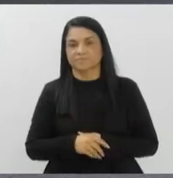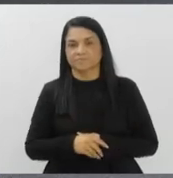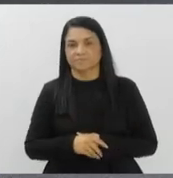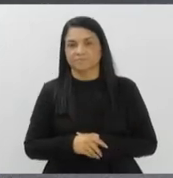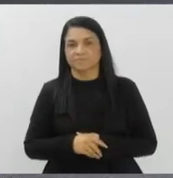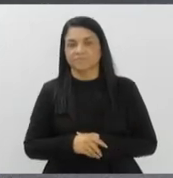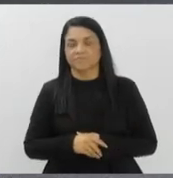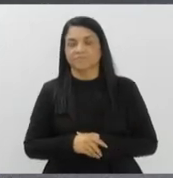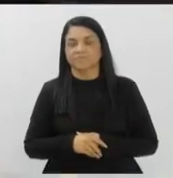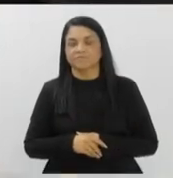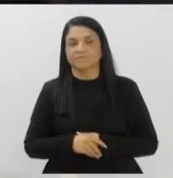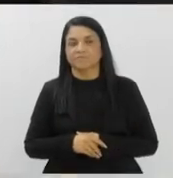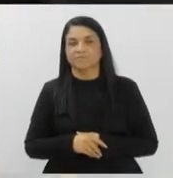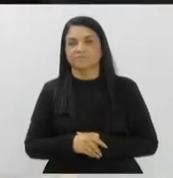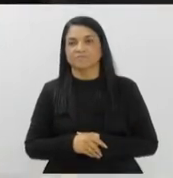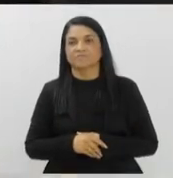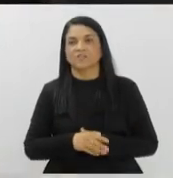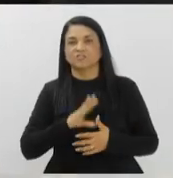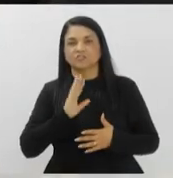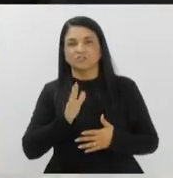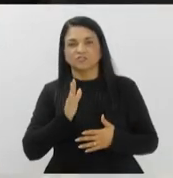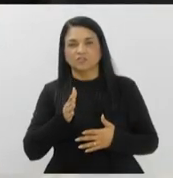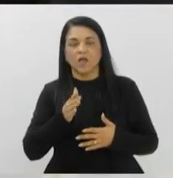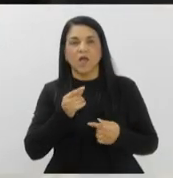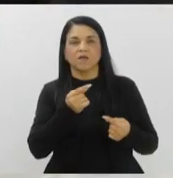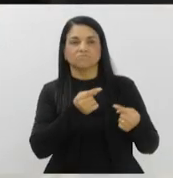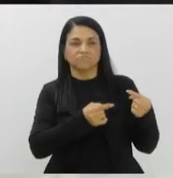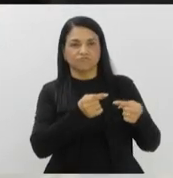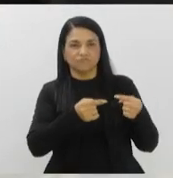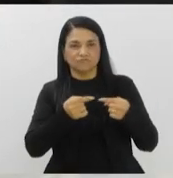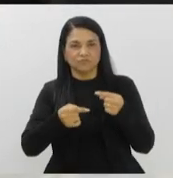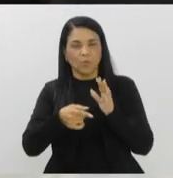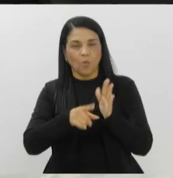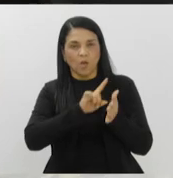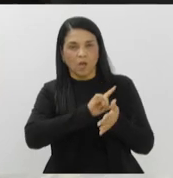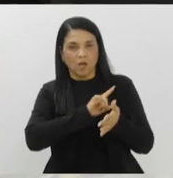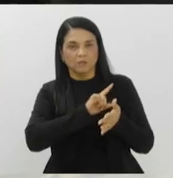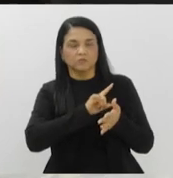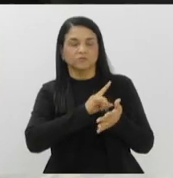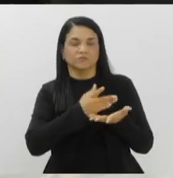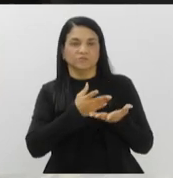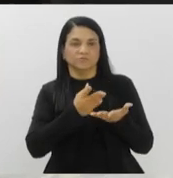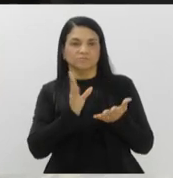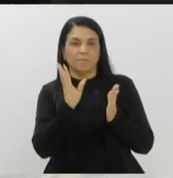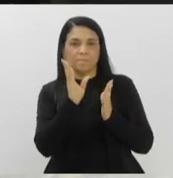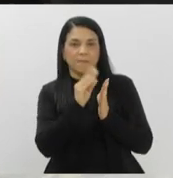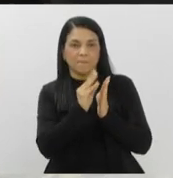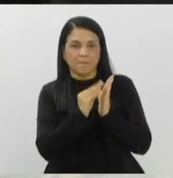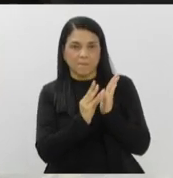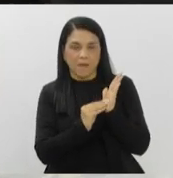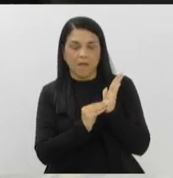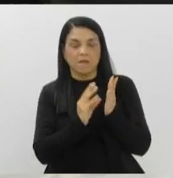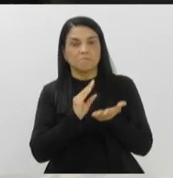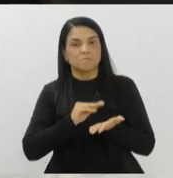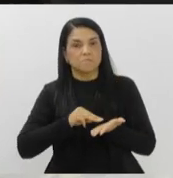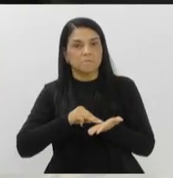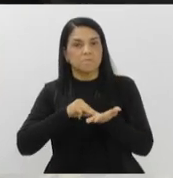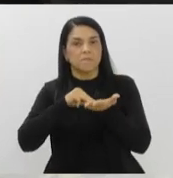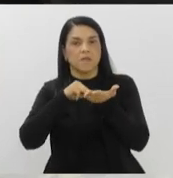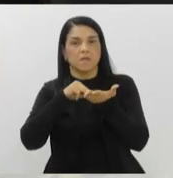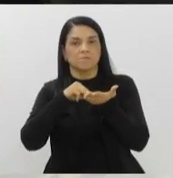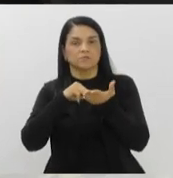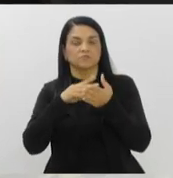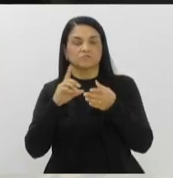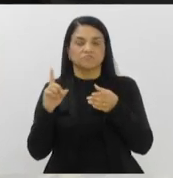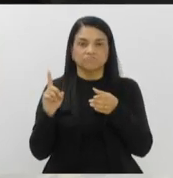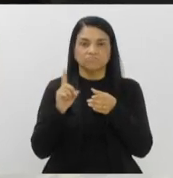das questões já dialogadas, colocadas anteriormente por membros, né, que fazem parte da